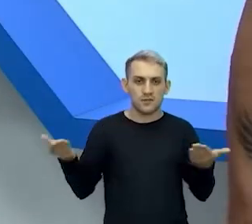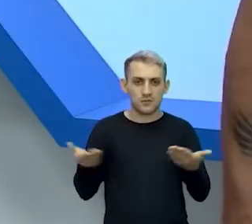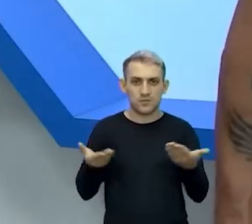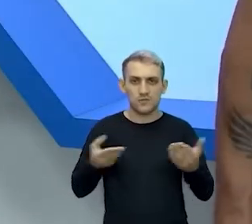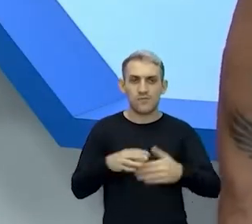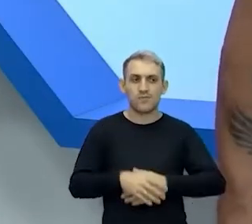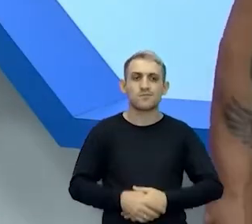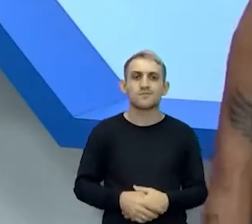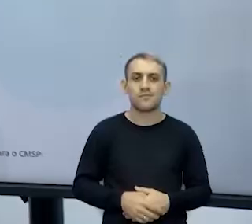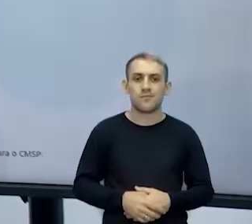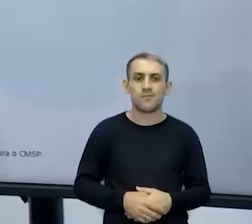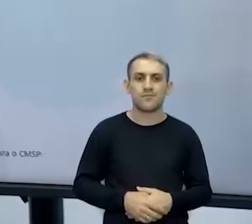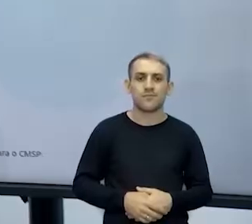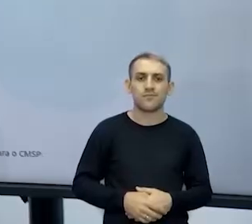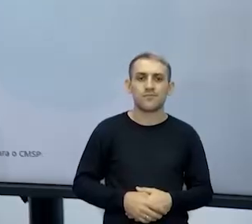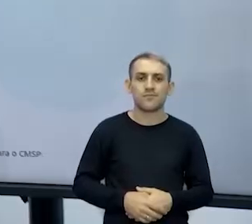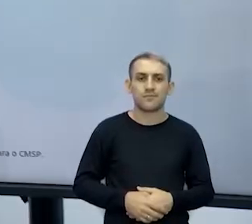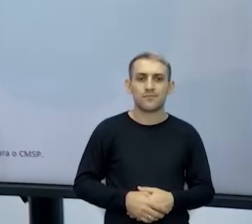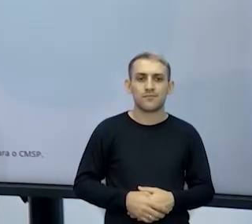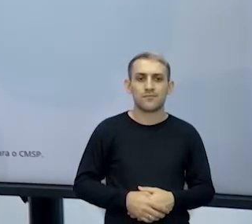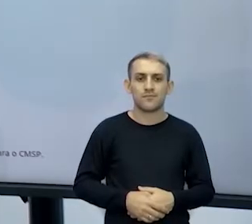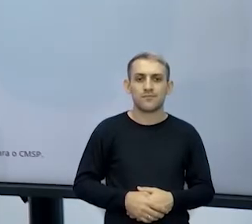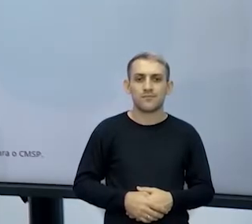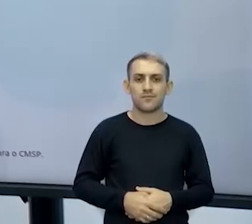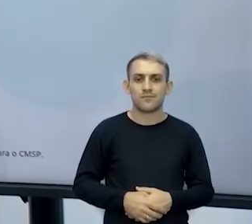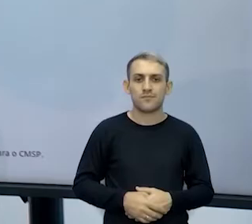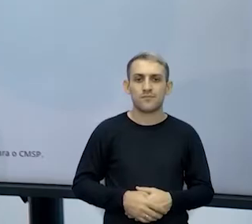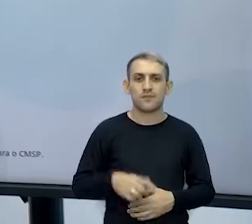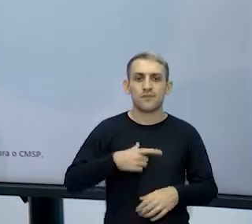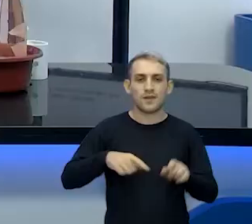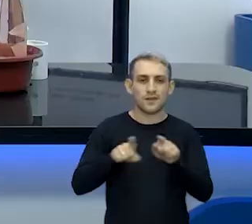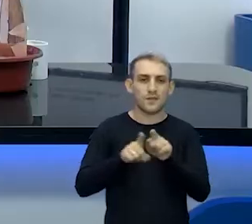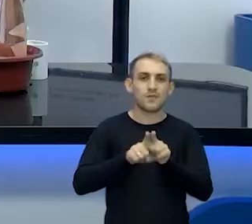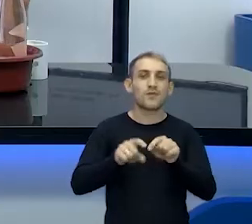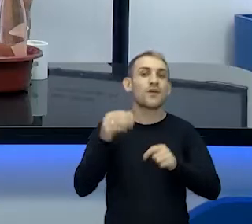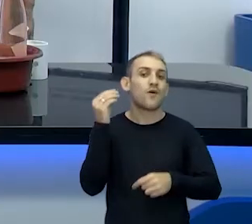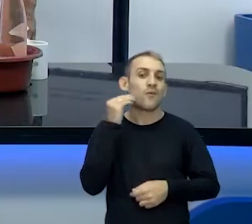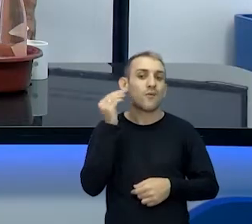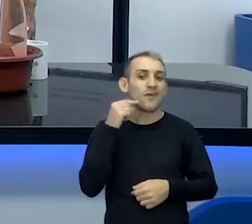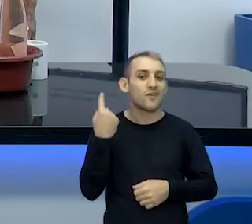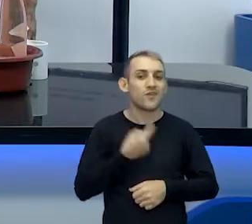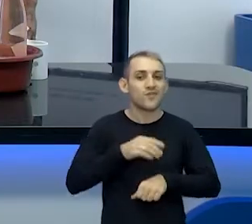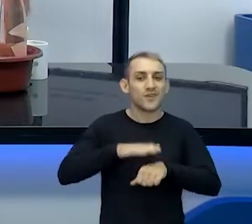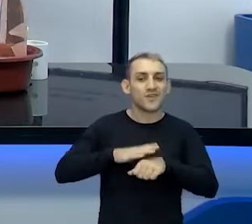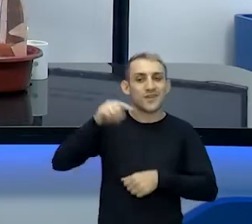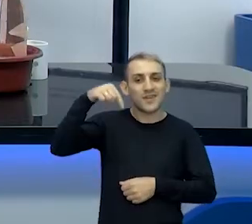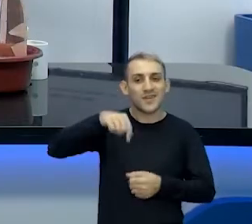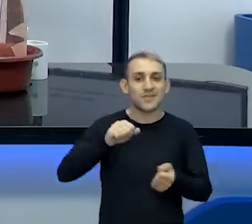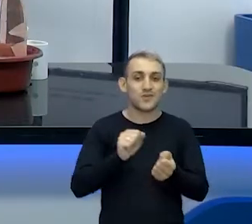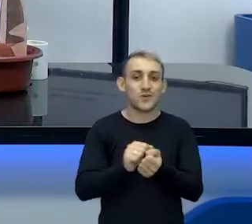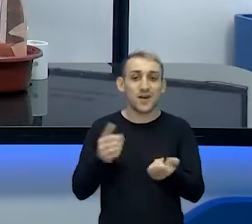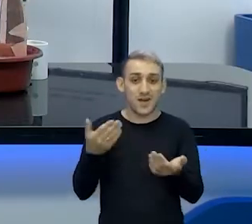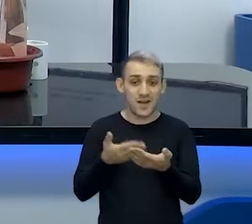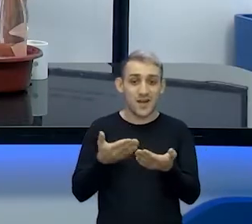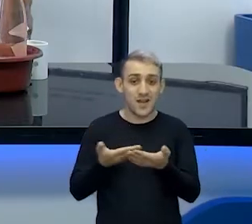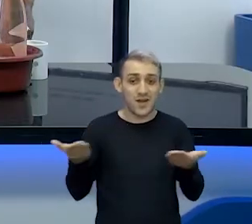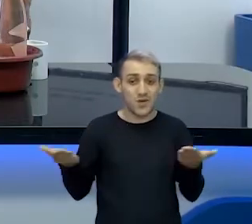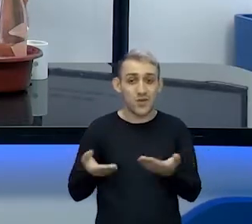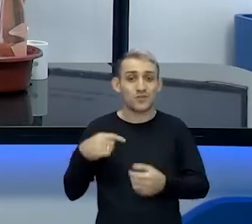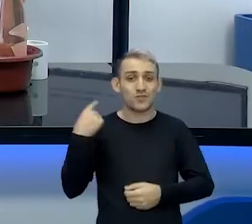hoje. Bom, e também temos experimentos. Oi? Também temos experimentos. Né? Tem experimento, é verdade. Olha, essa aula hoje a gente